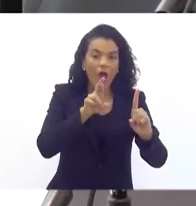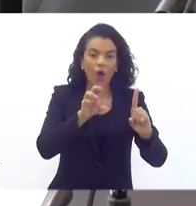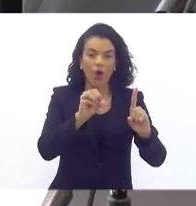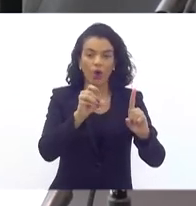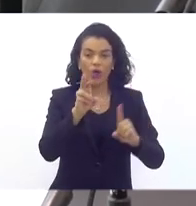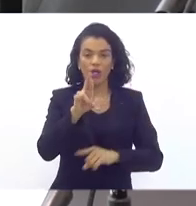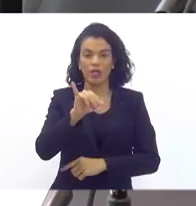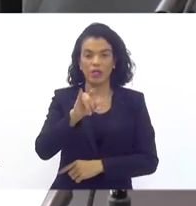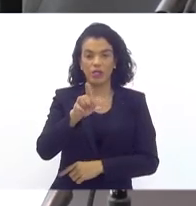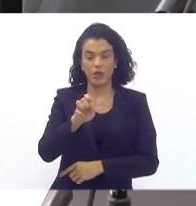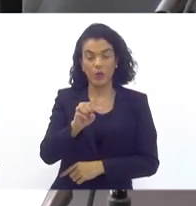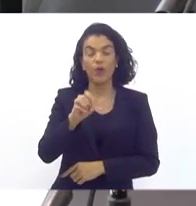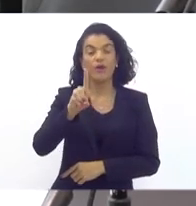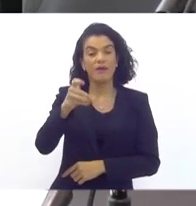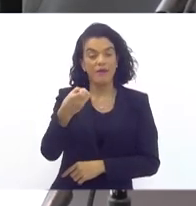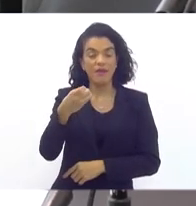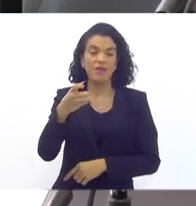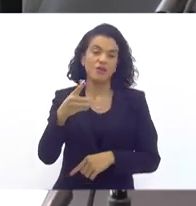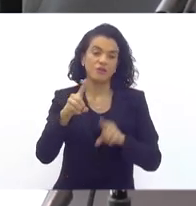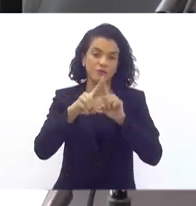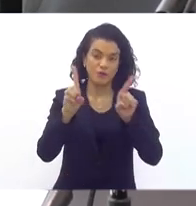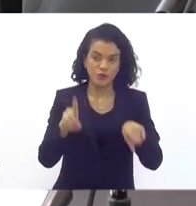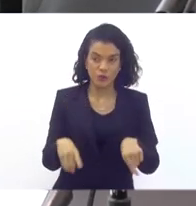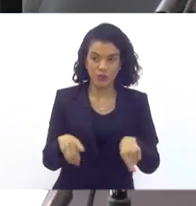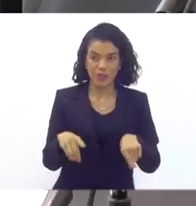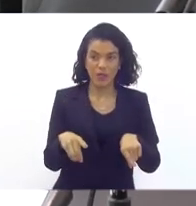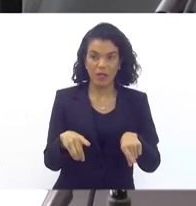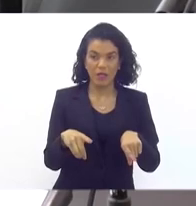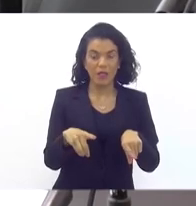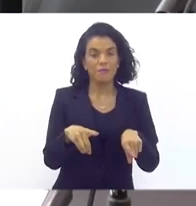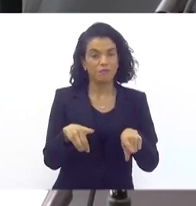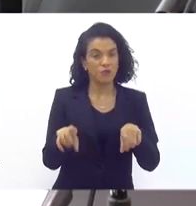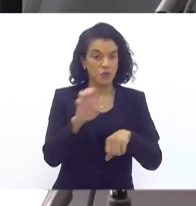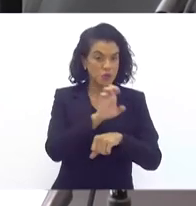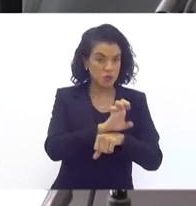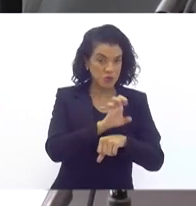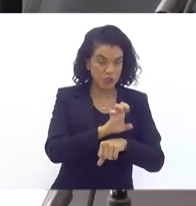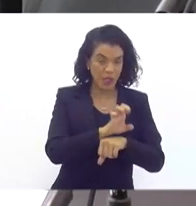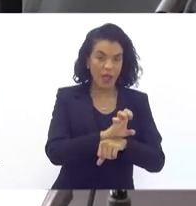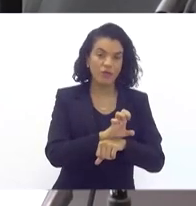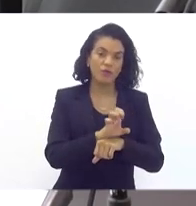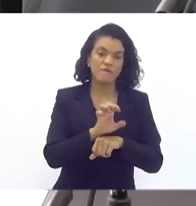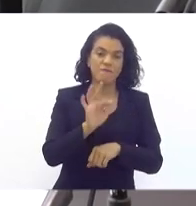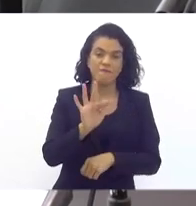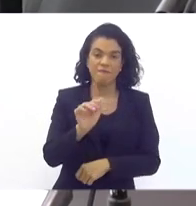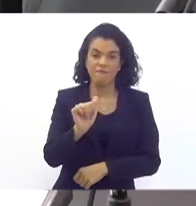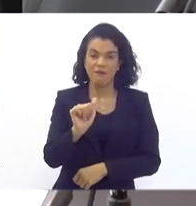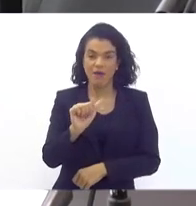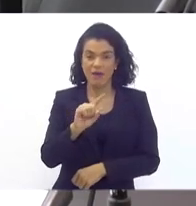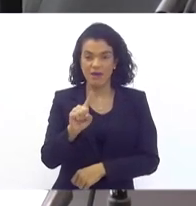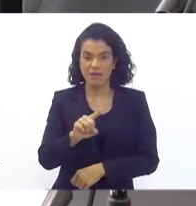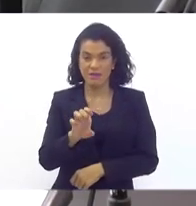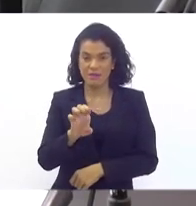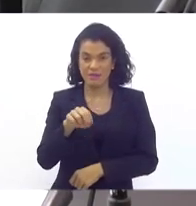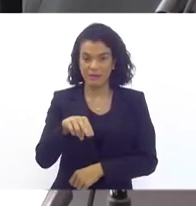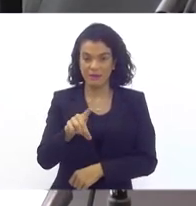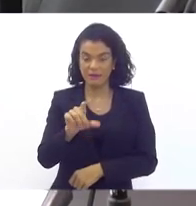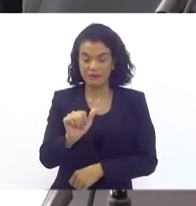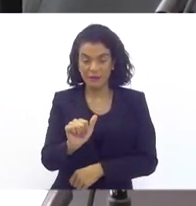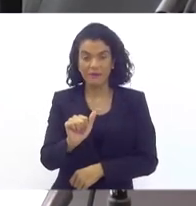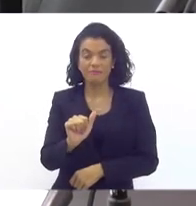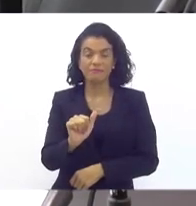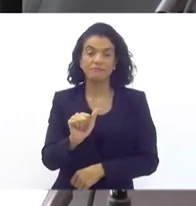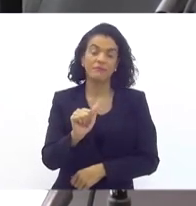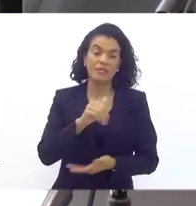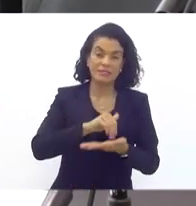foi funcionária durante longo tempo da do Estado de Fazenda da Secretaria de Estado ela é